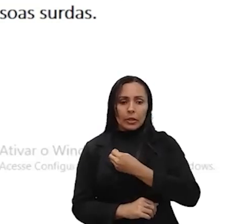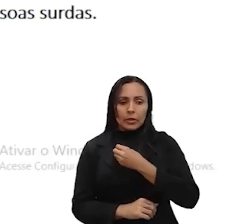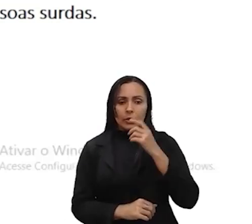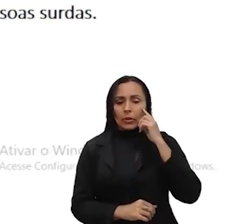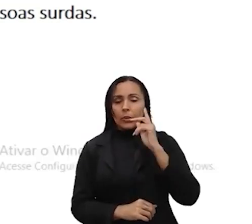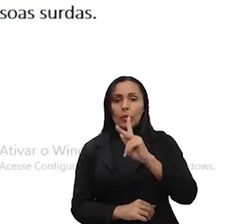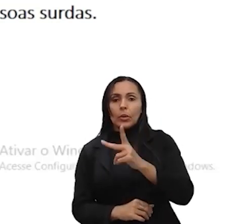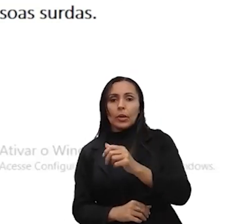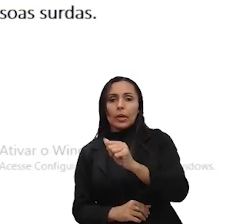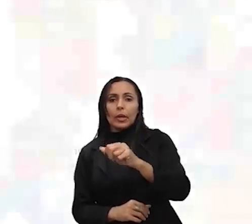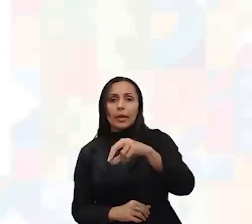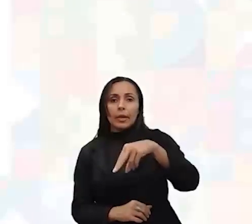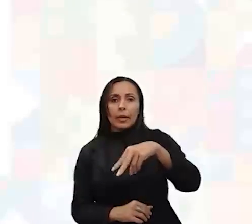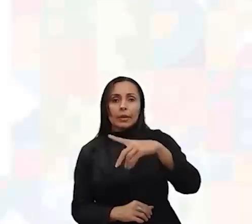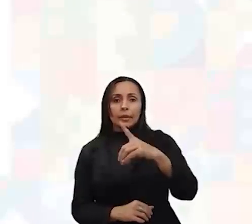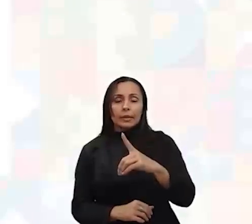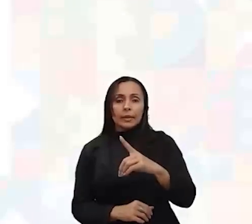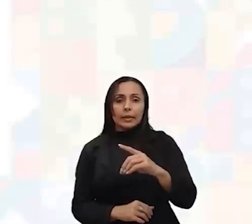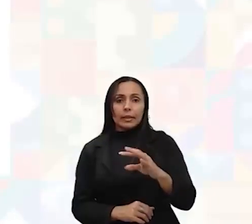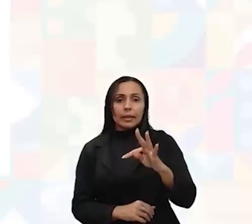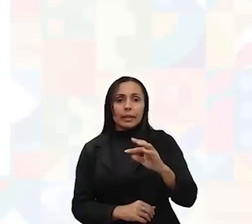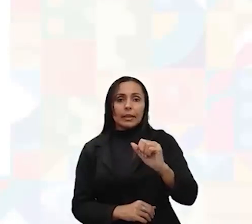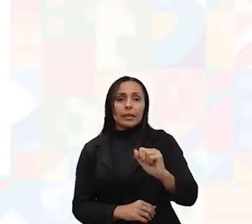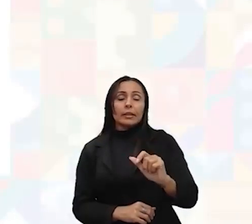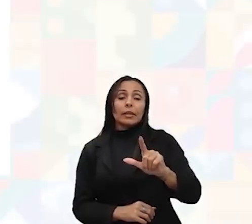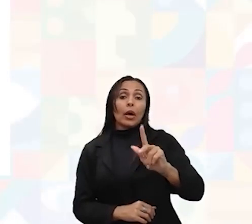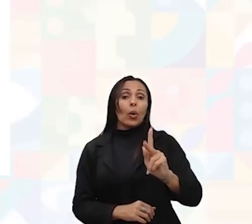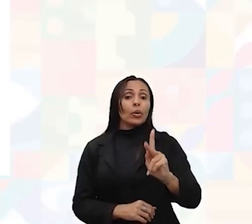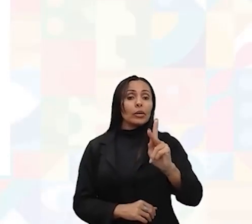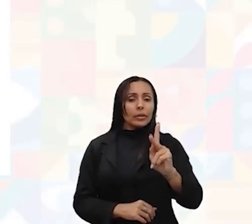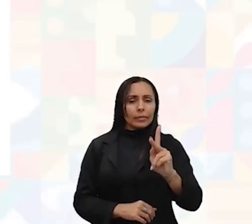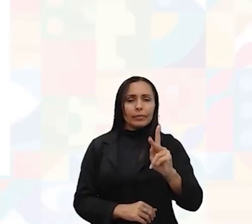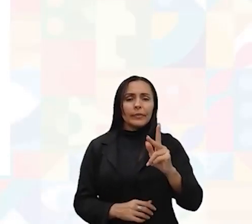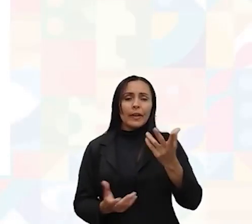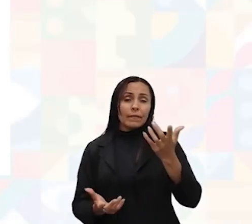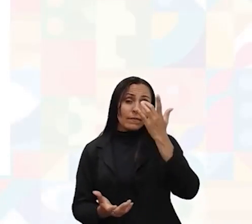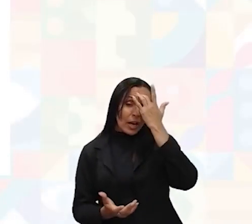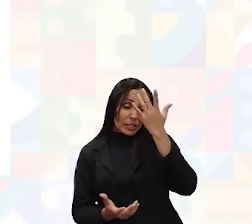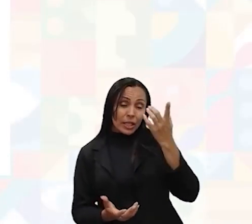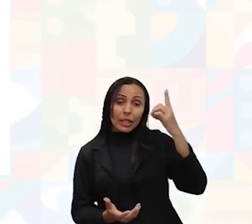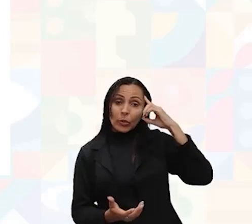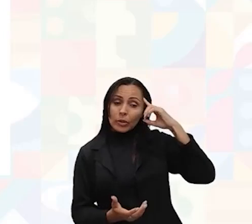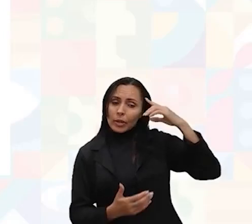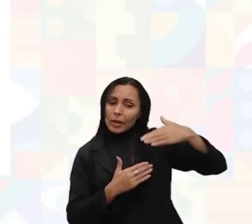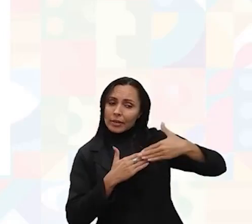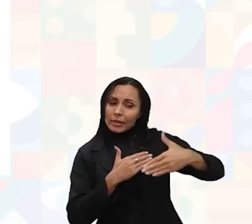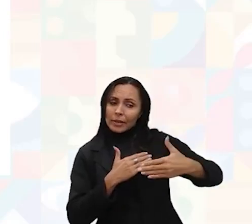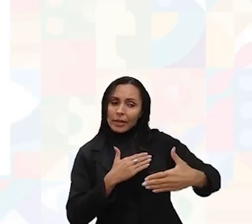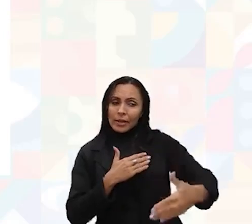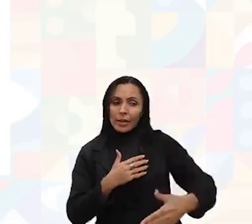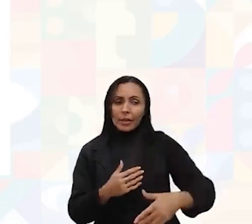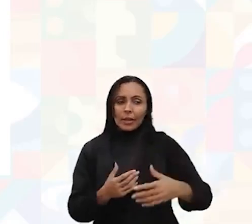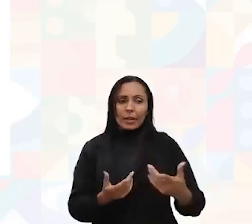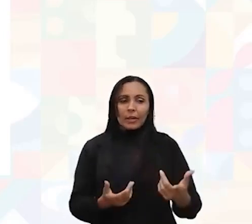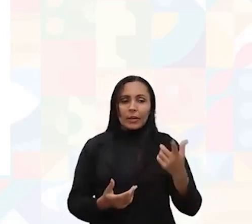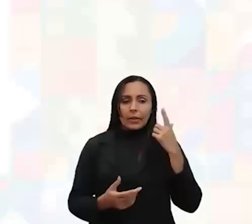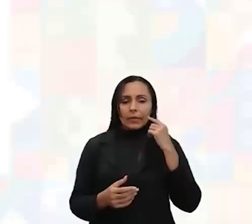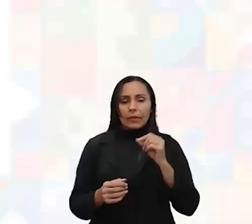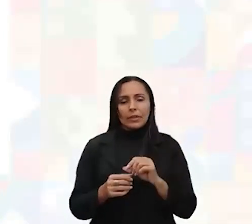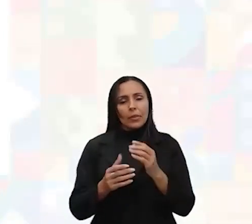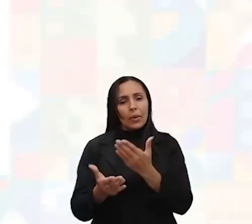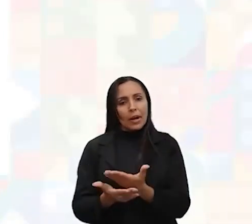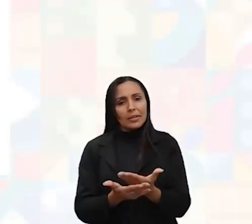ele facilita o dia a dia, mas obviamente nada melhor do que você fazer ali umas